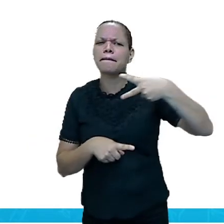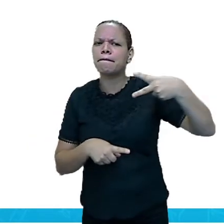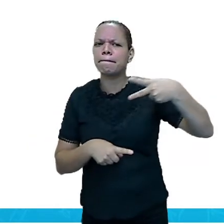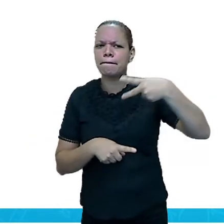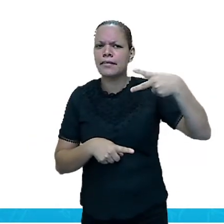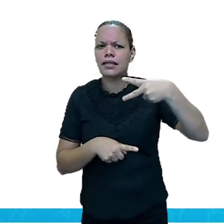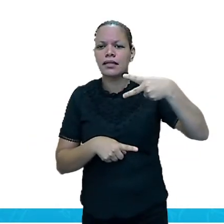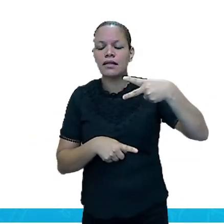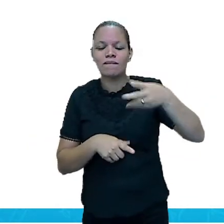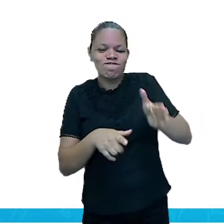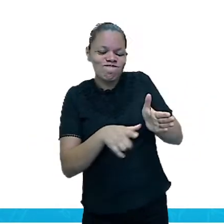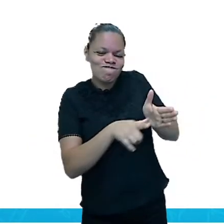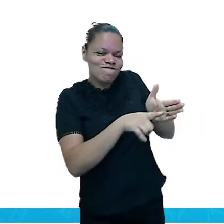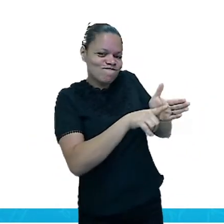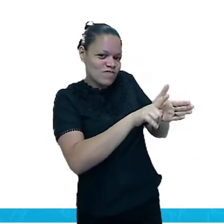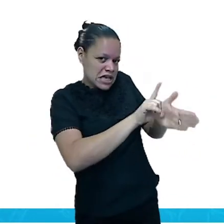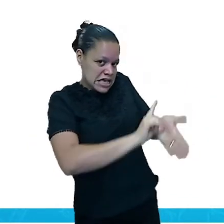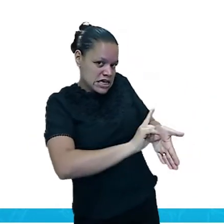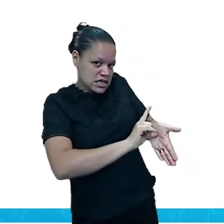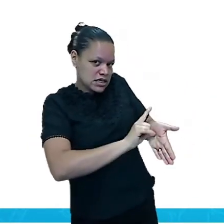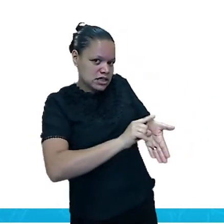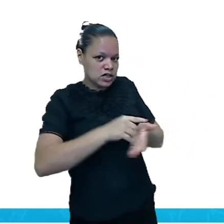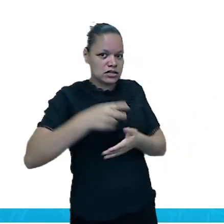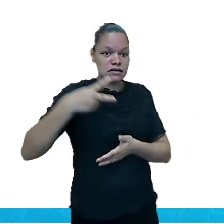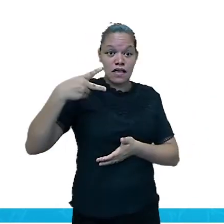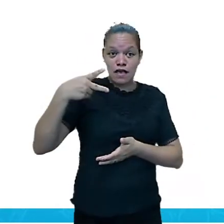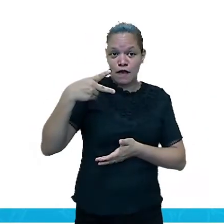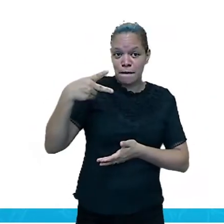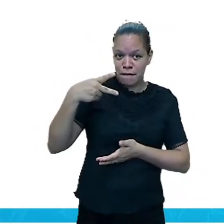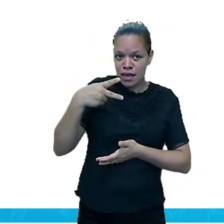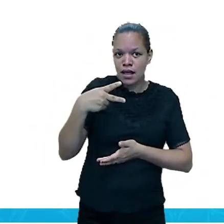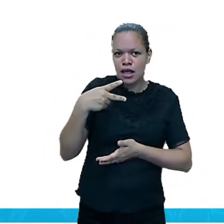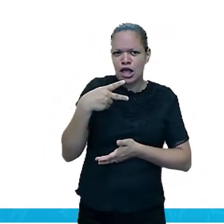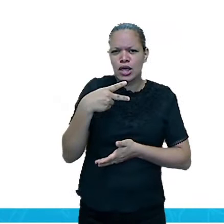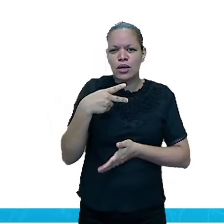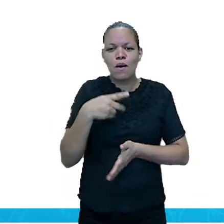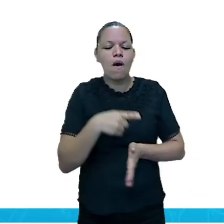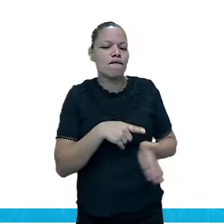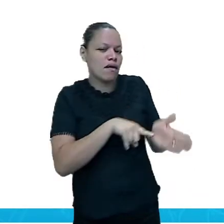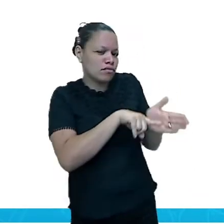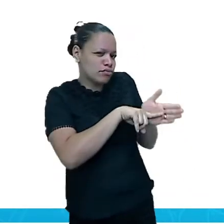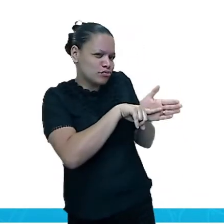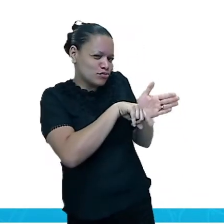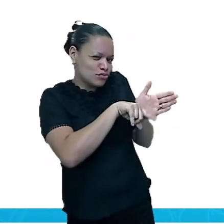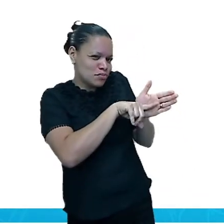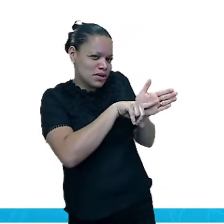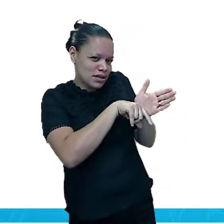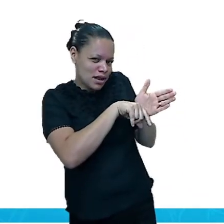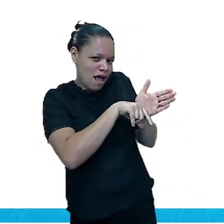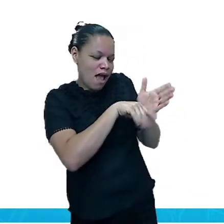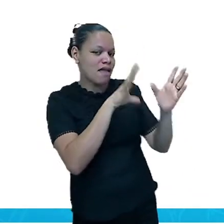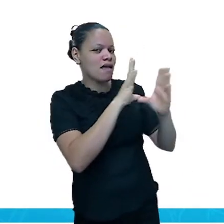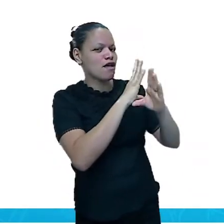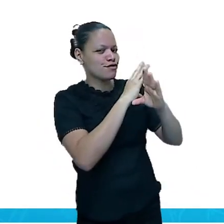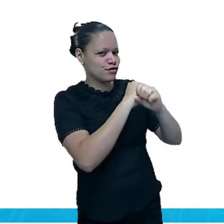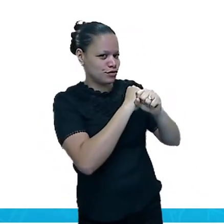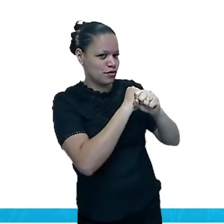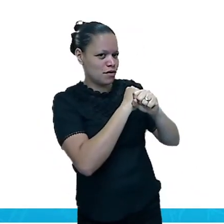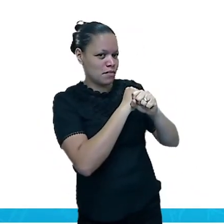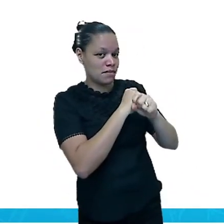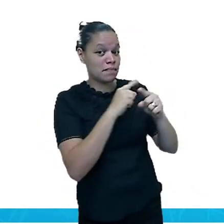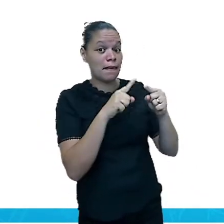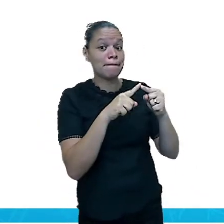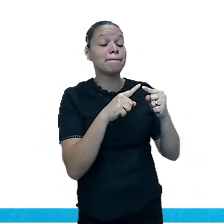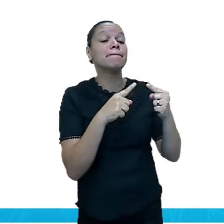Quando estiver 2 letras diferentes e a letra com maior valor estiver antes do menor, nós vamos o